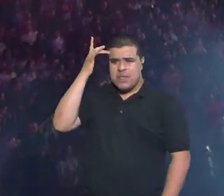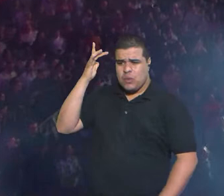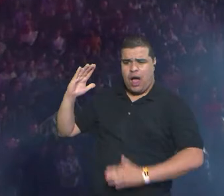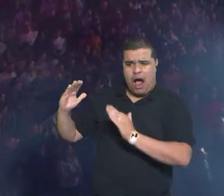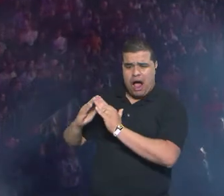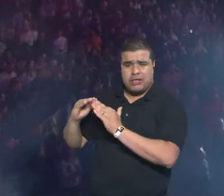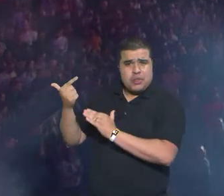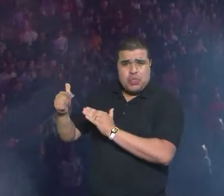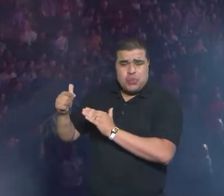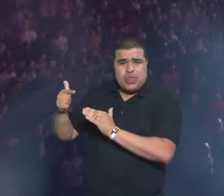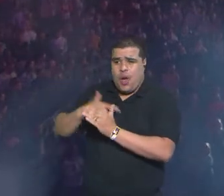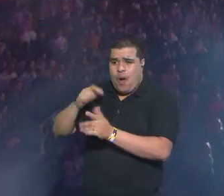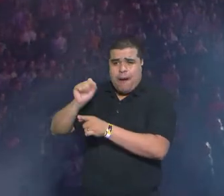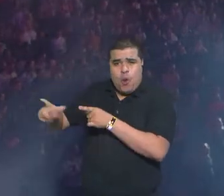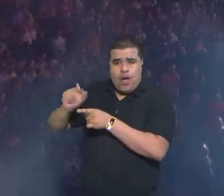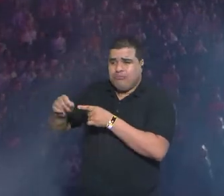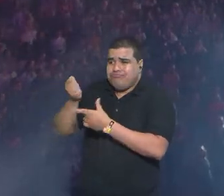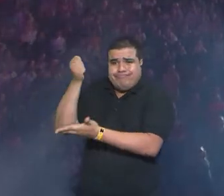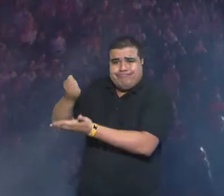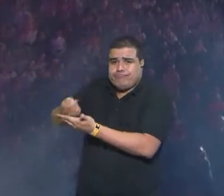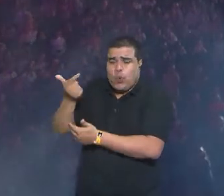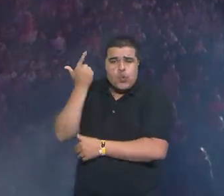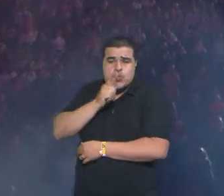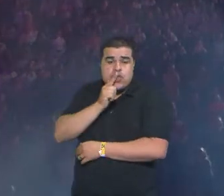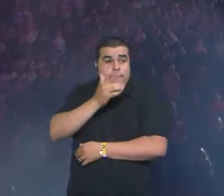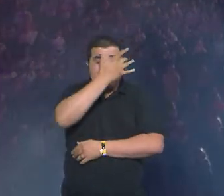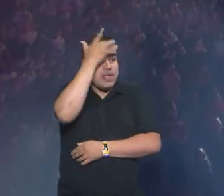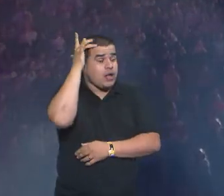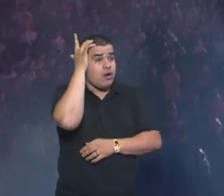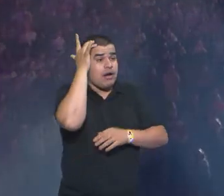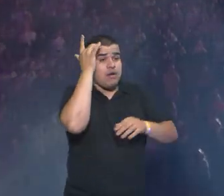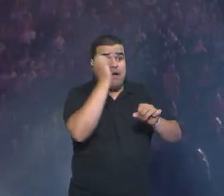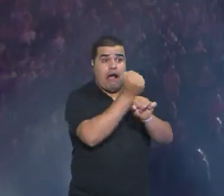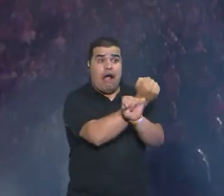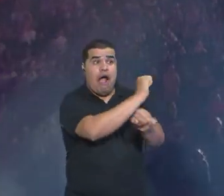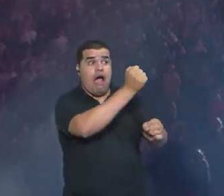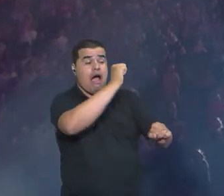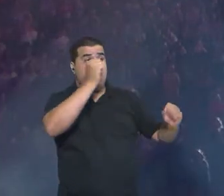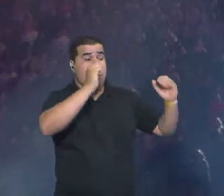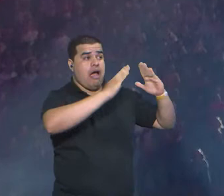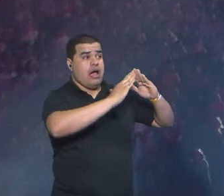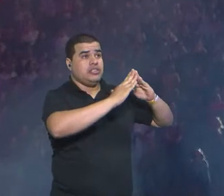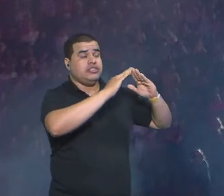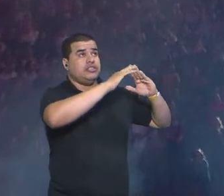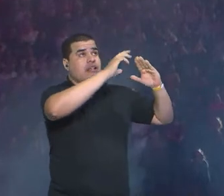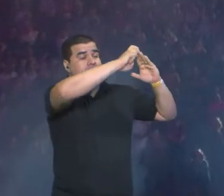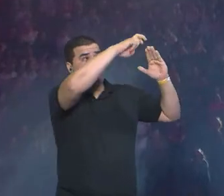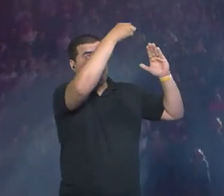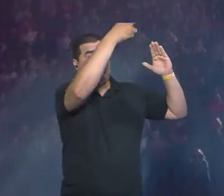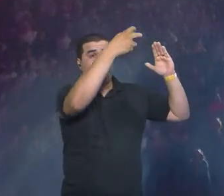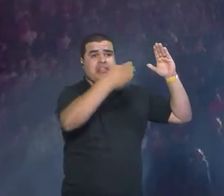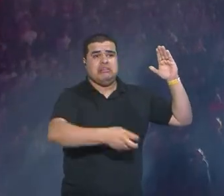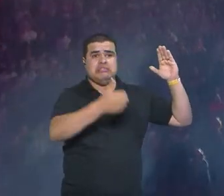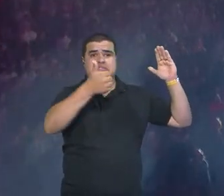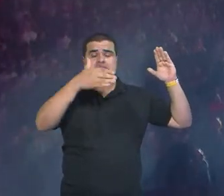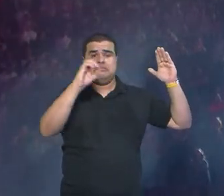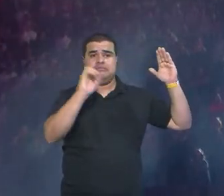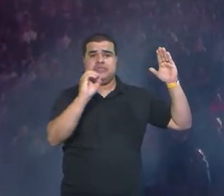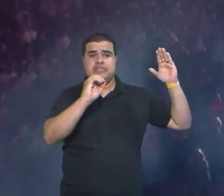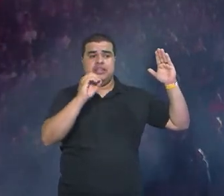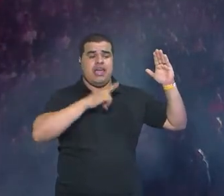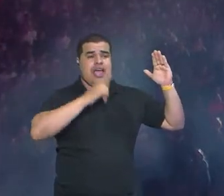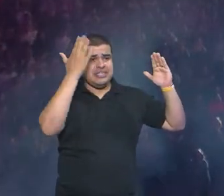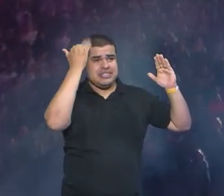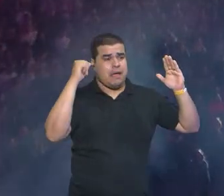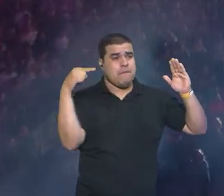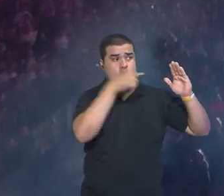e não tá conseguindo pagar o aluguel tem gente que tem mansões e tem gente que se lançou do décimo andar porque entendeu que